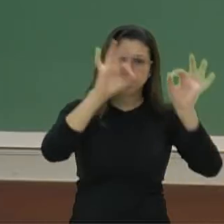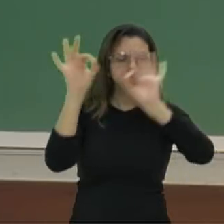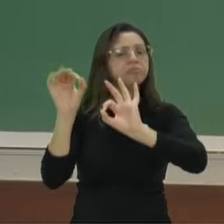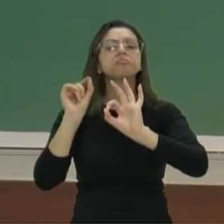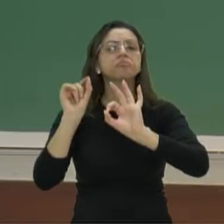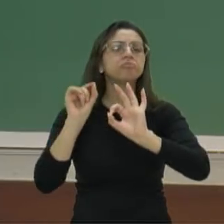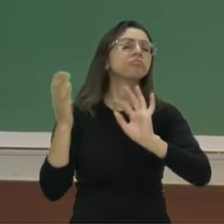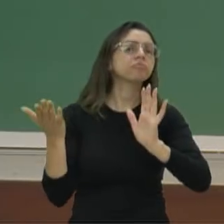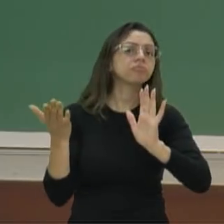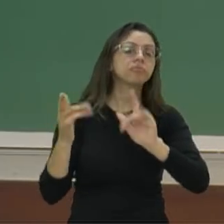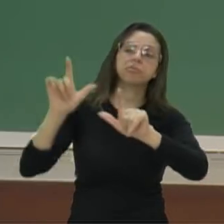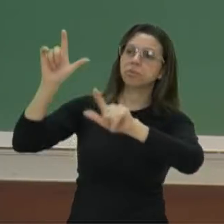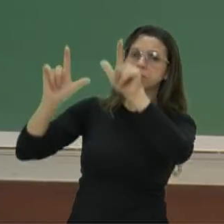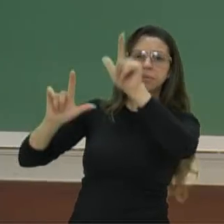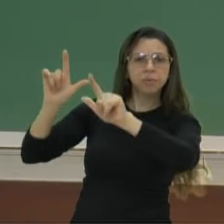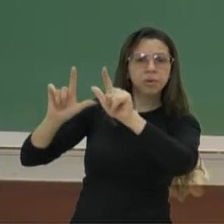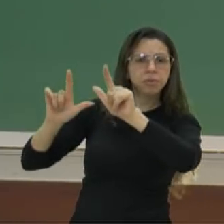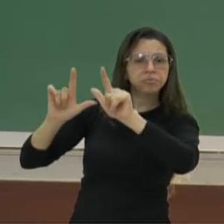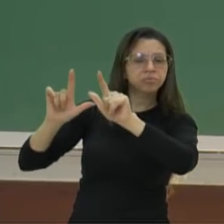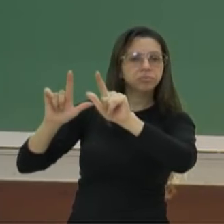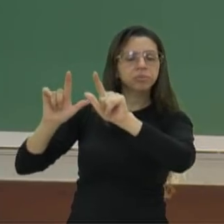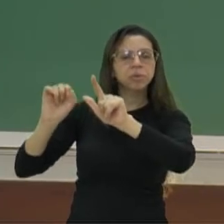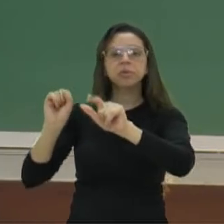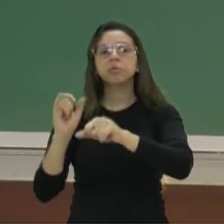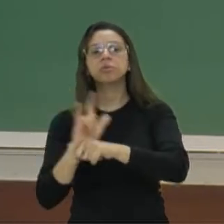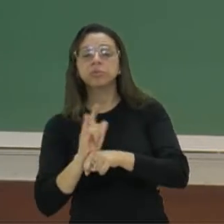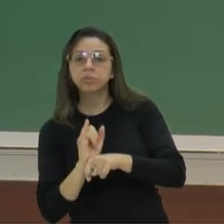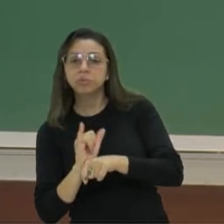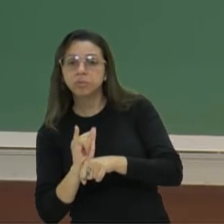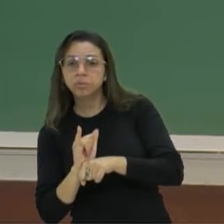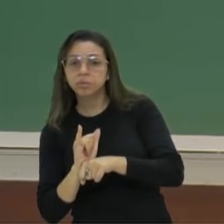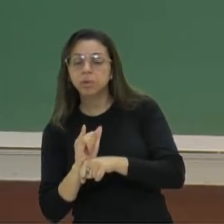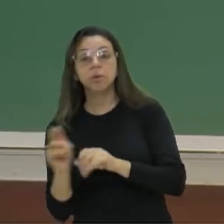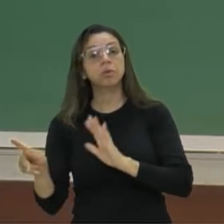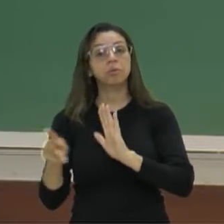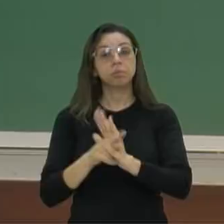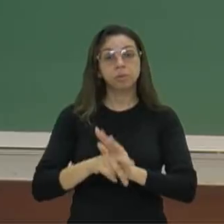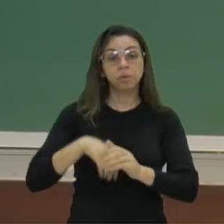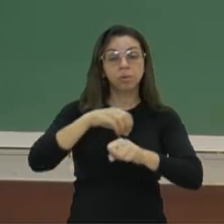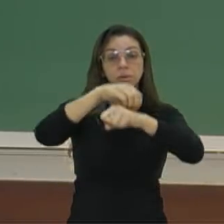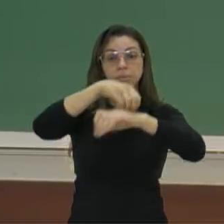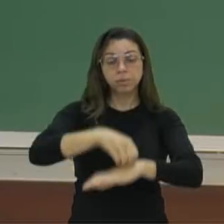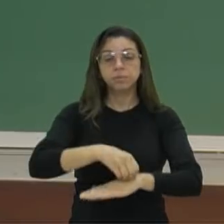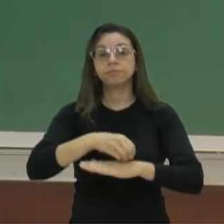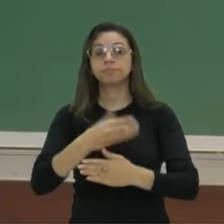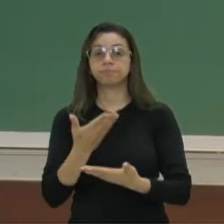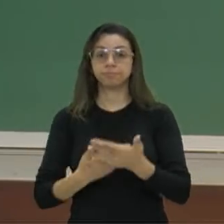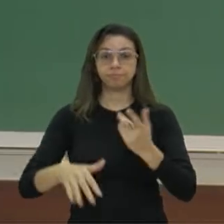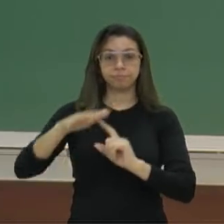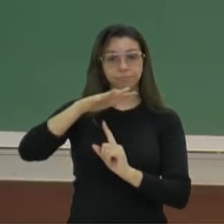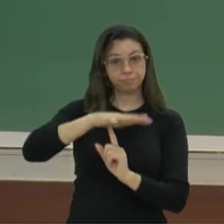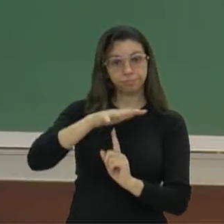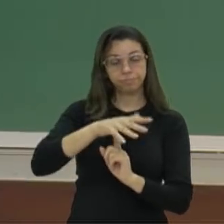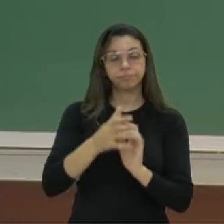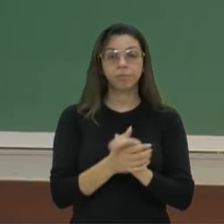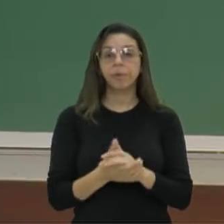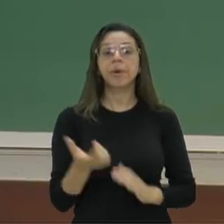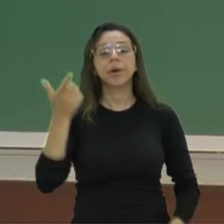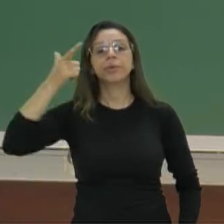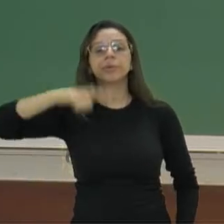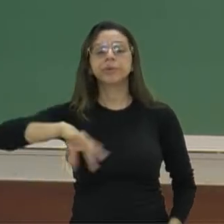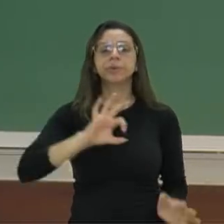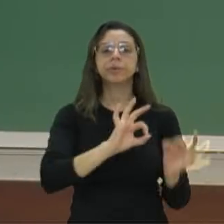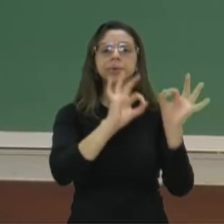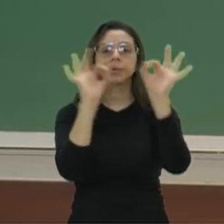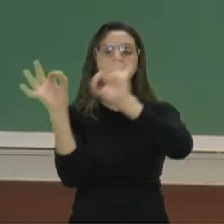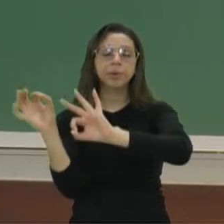onde? Pela televisão, no canal aberto, no YouTube, no próprio aplicativo Aula Paraná. Se você não está conseguindo assistir,